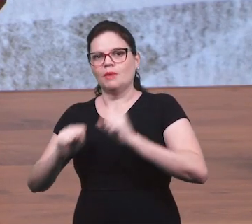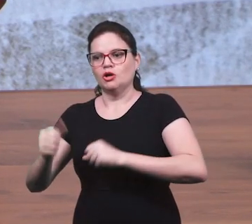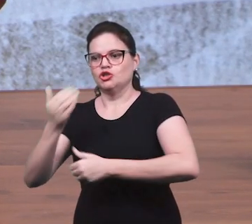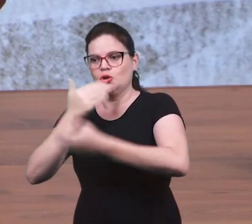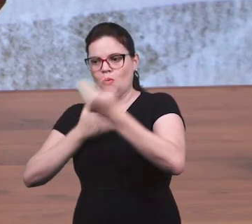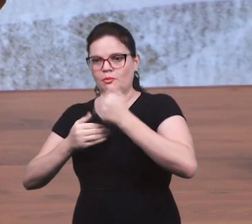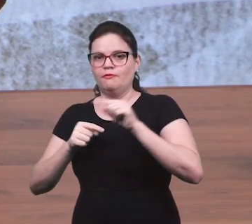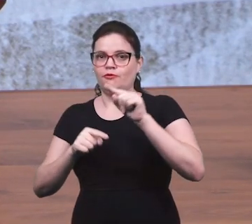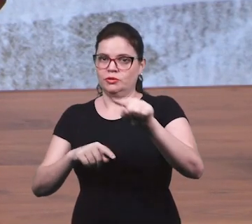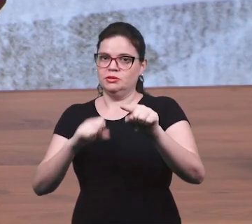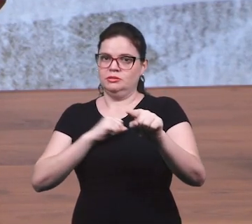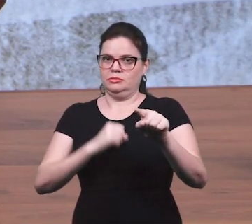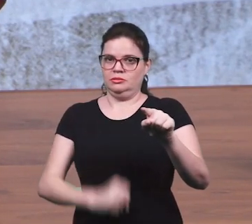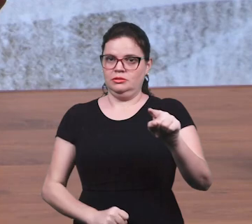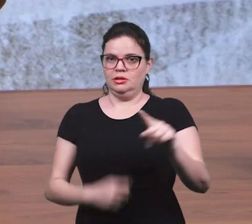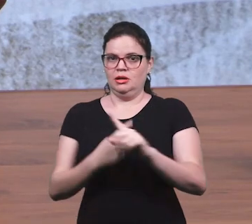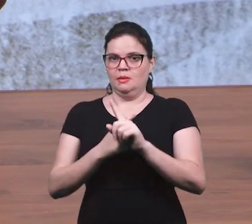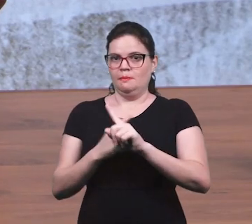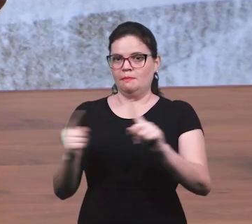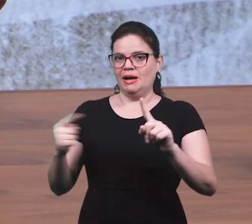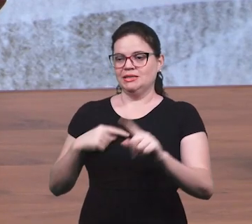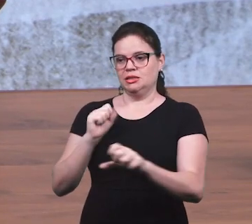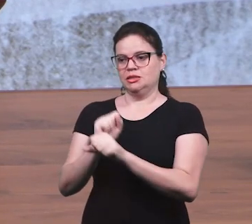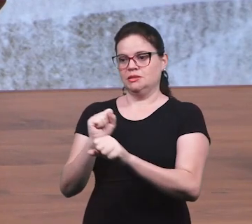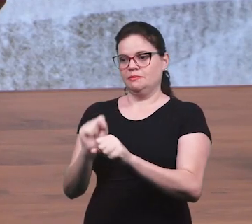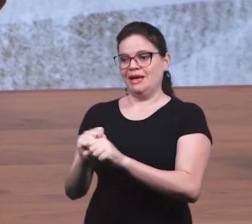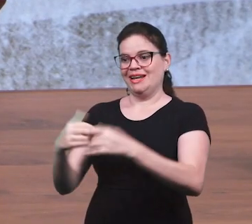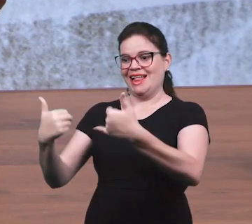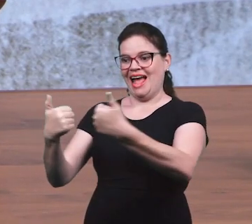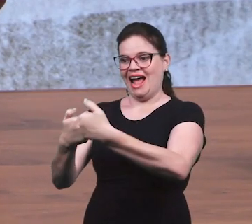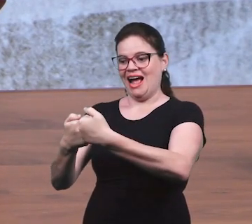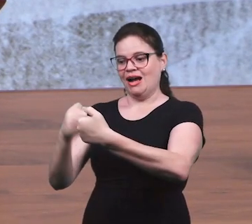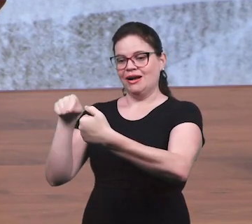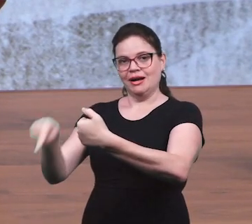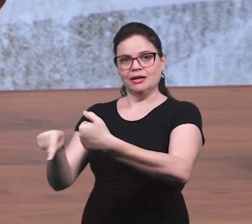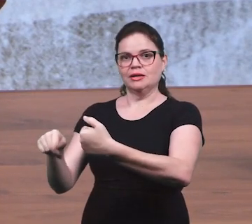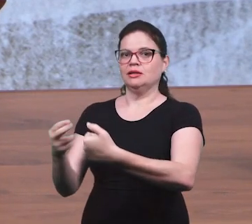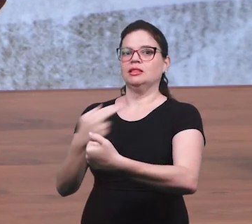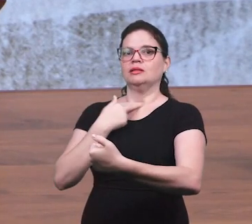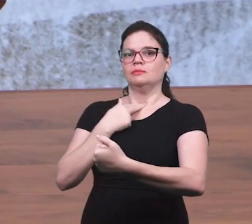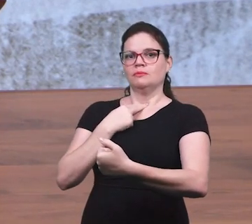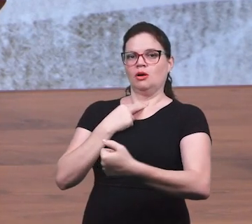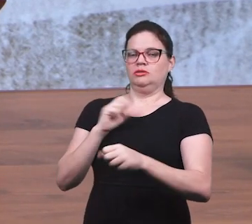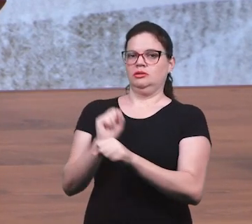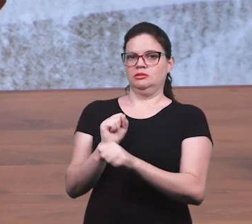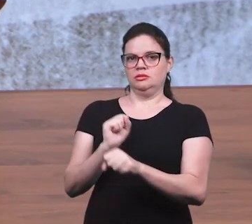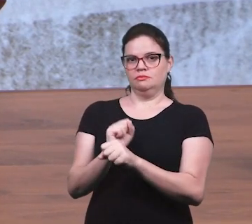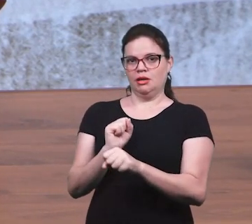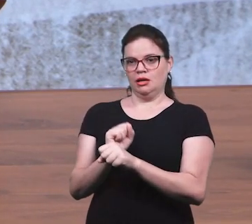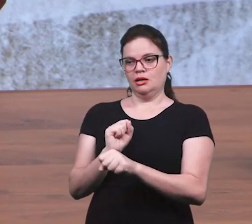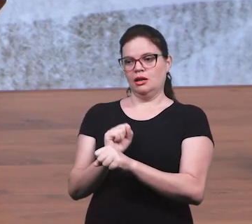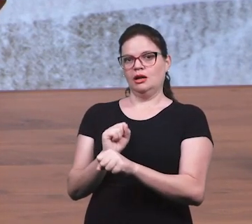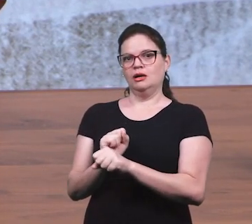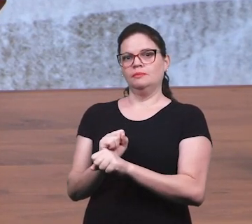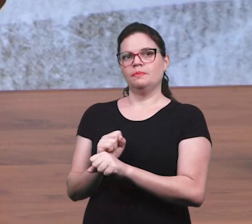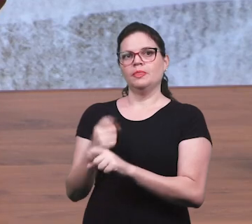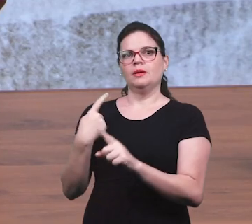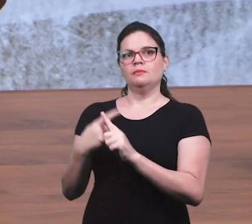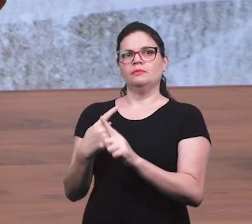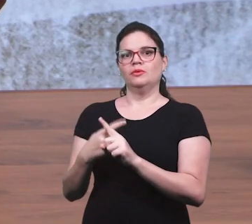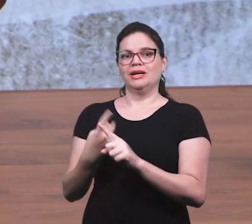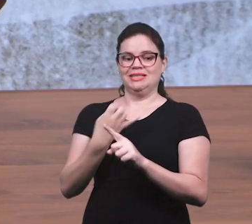o véu não entrará, nem se chegará ao altar, porquanto falta há